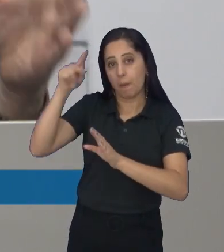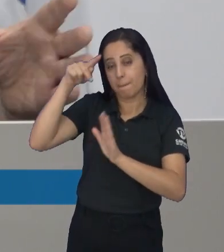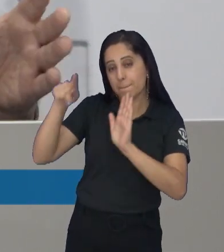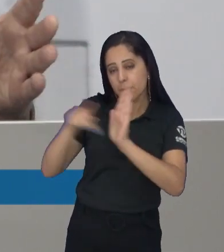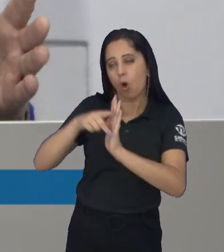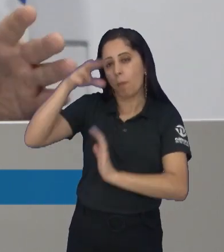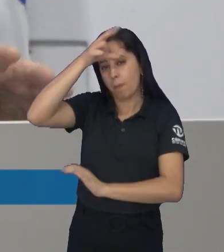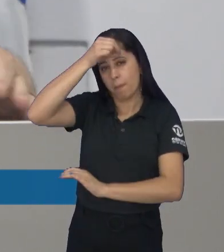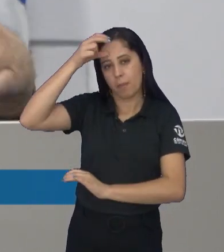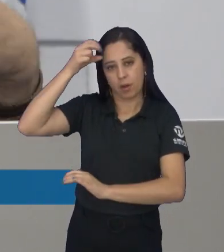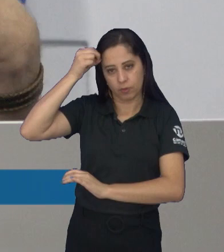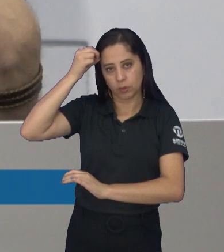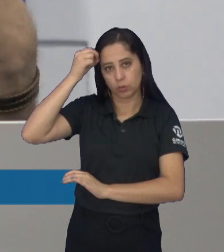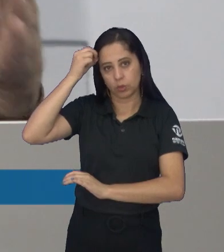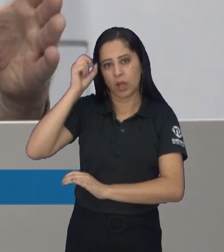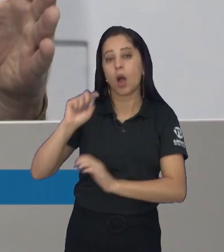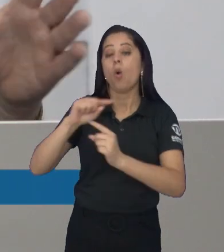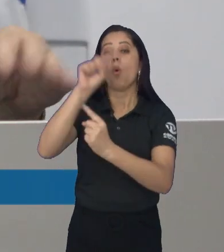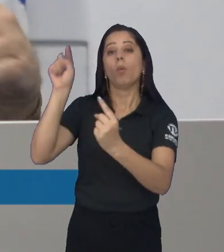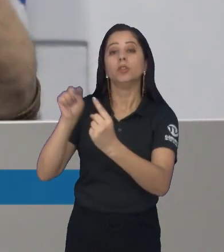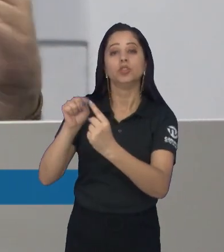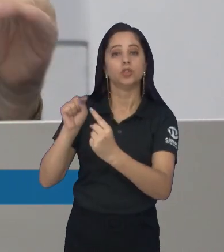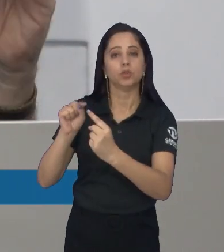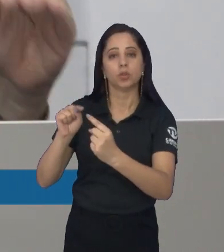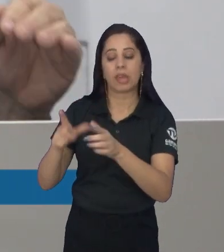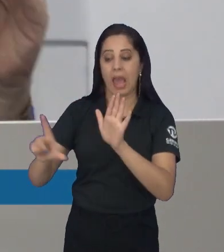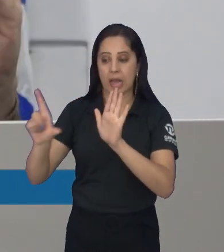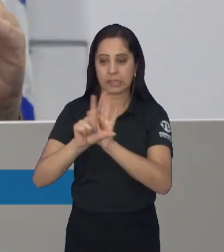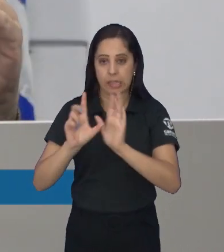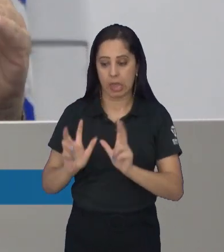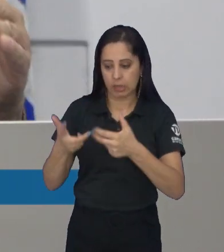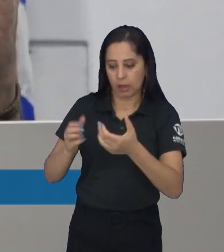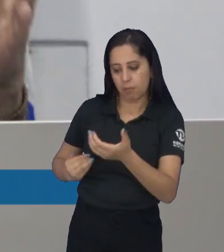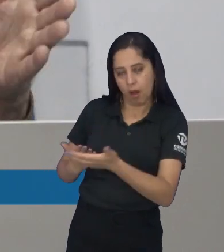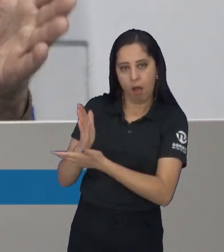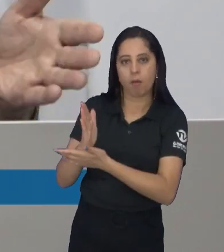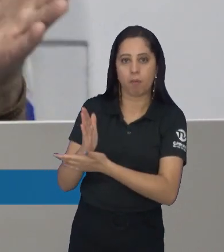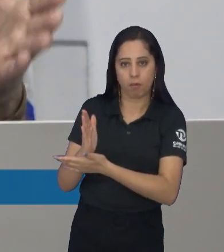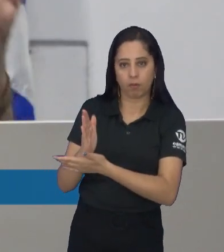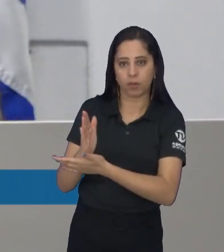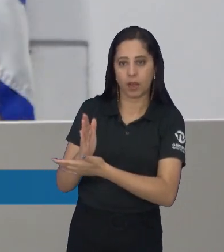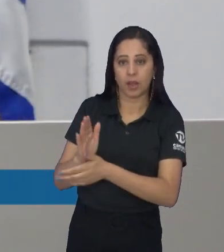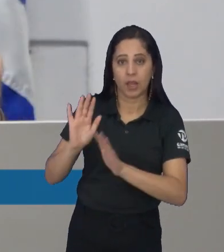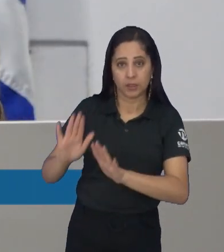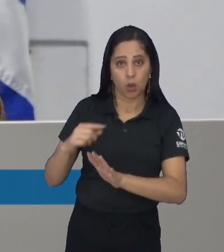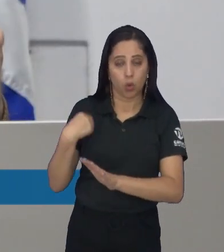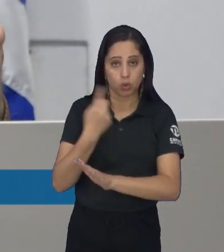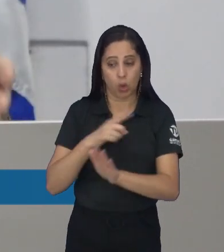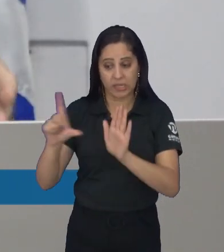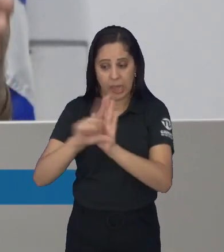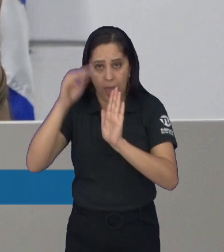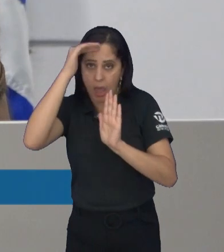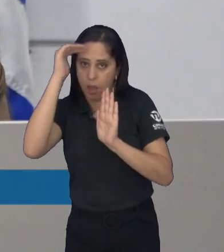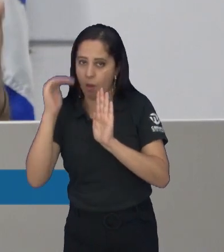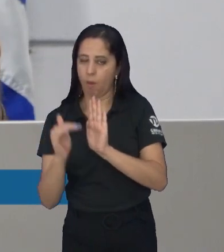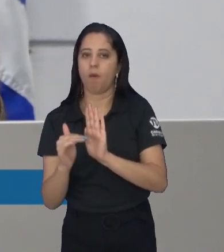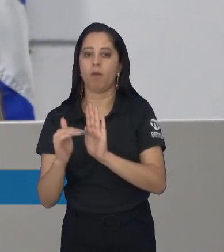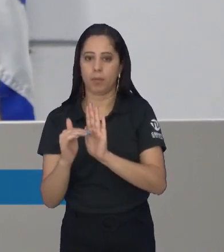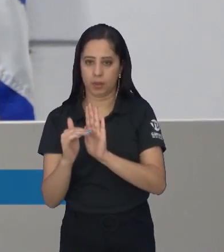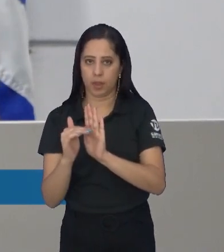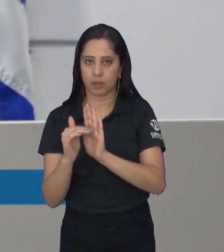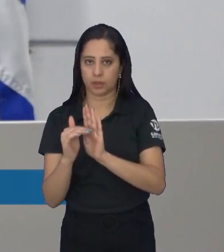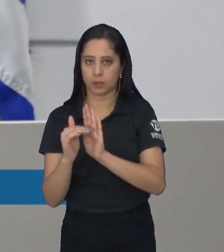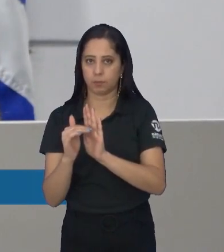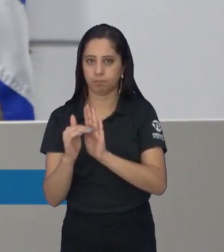aprovado as leis da câmara com todo o Regimento com tudo para tratar dessa matéria então a gente aplica a legislação hoje que é a do